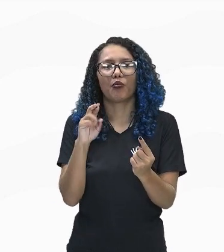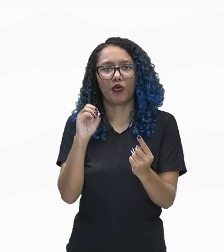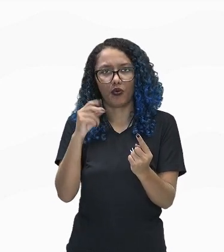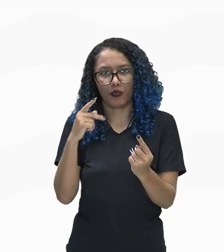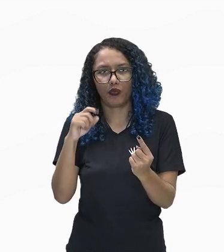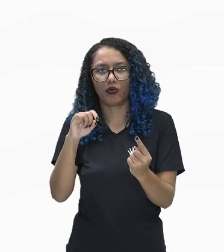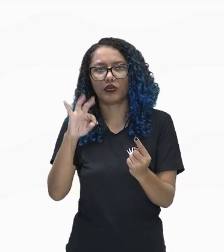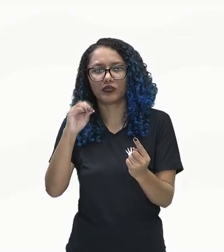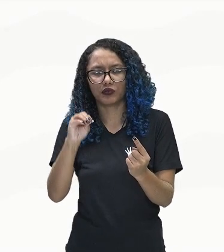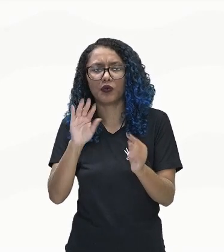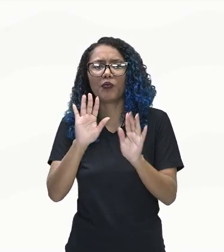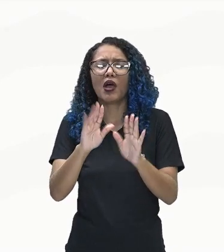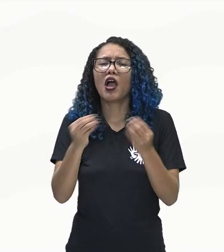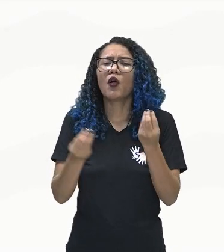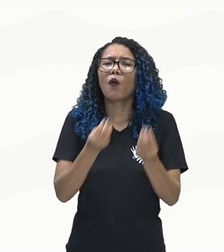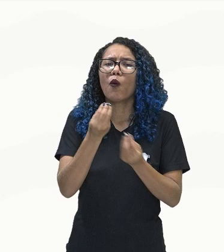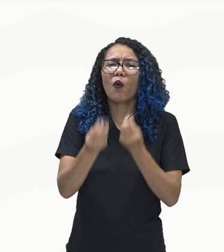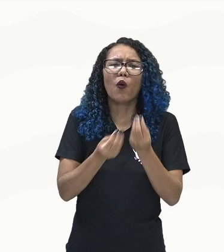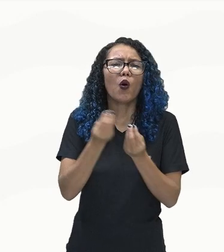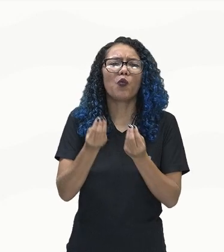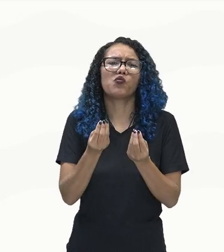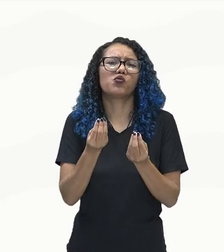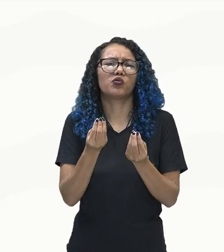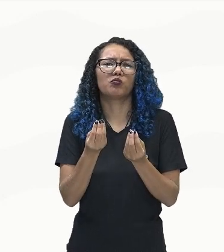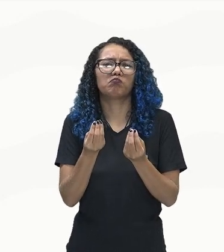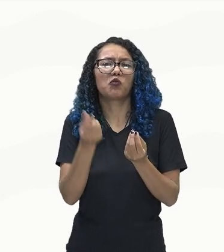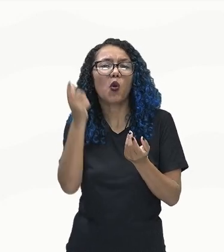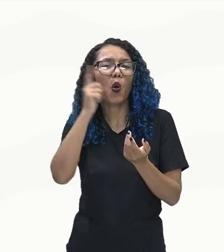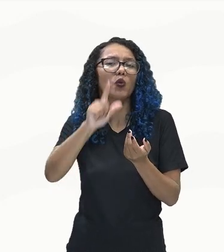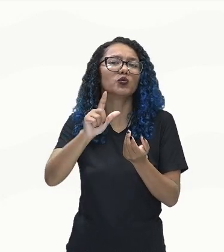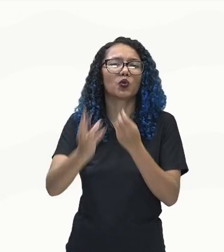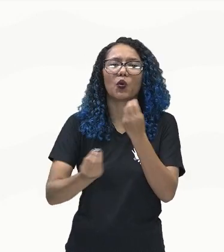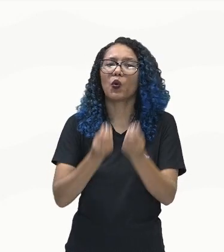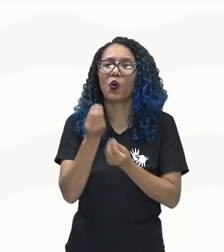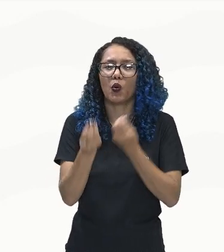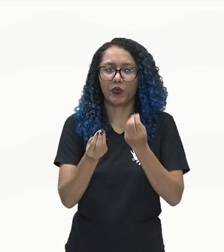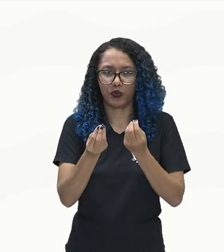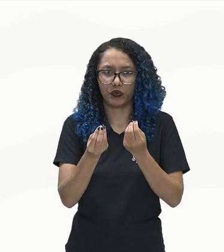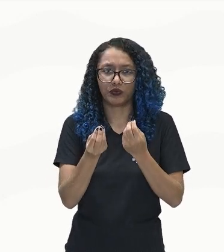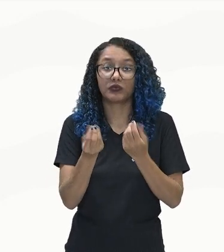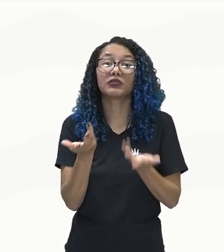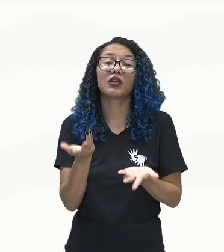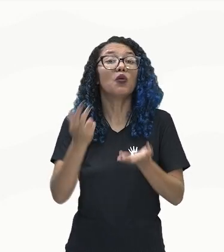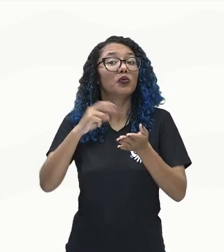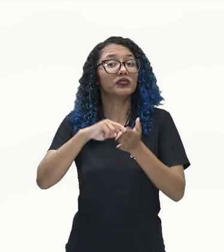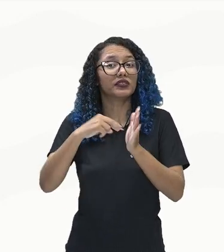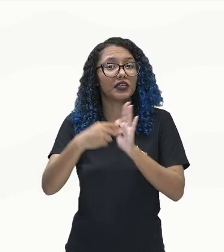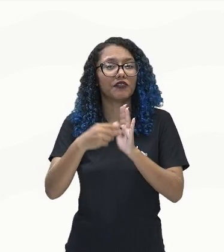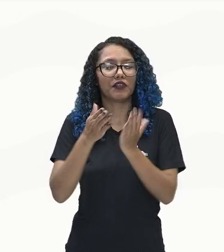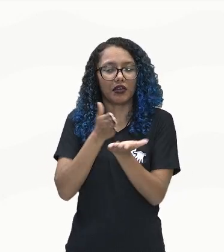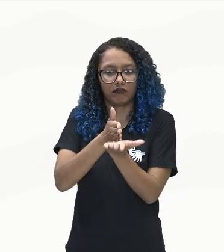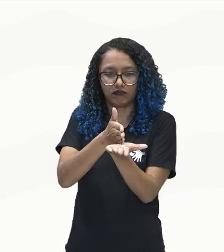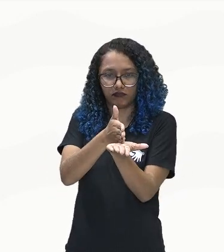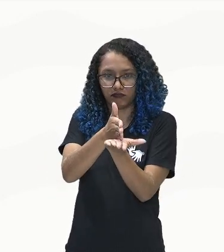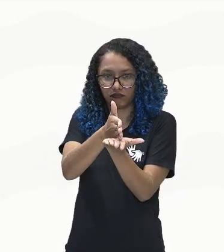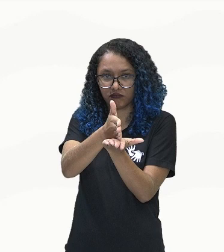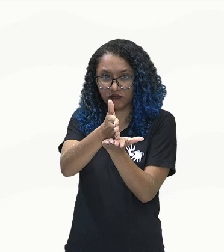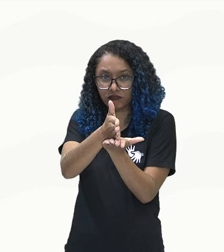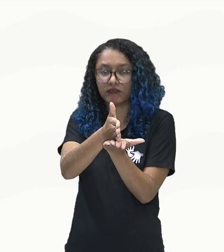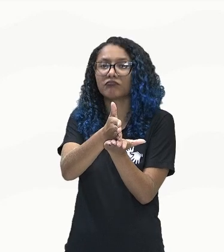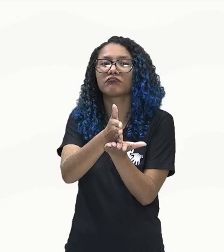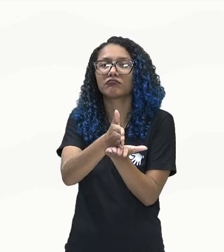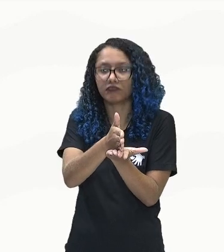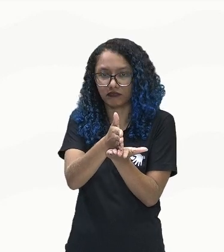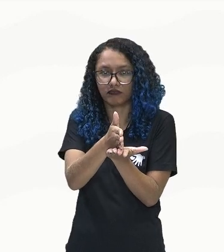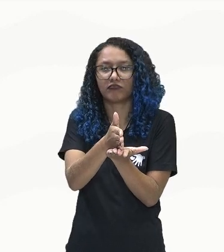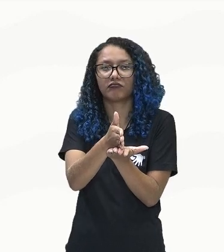que eu faço para ter esse propósito? Então, ter um propósito significa ter uma direção. Então, né, quando